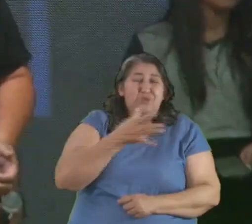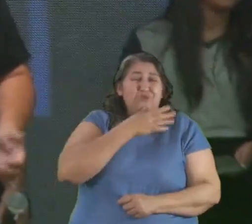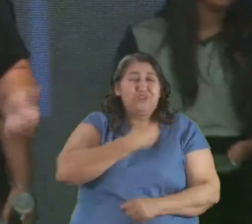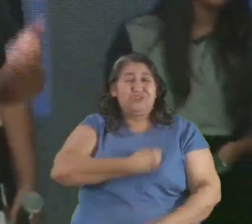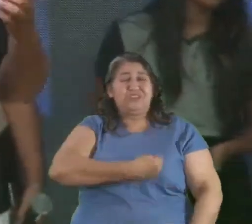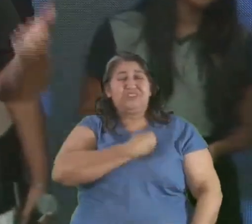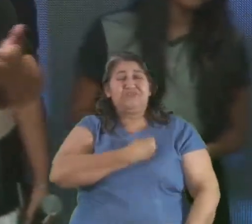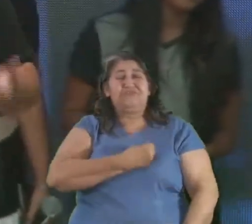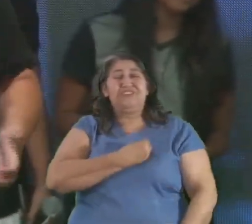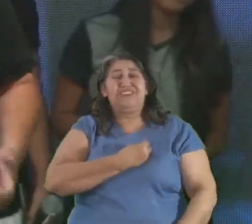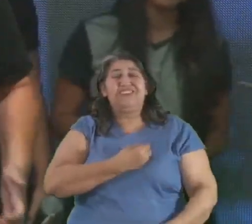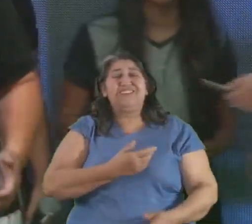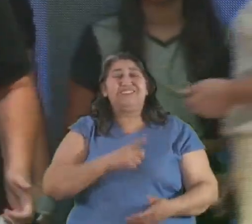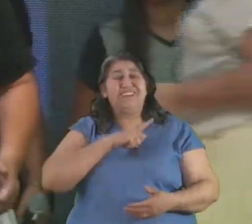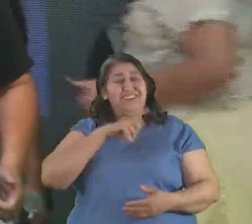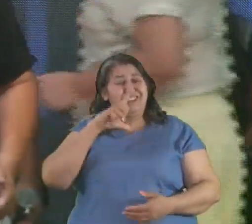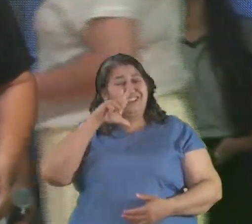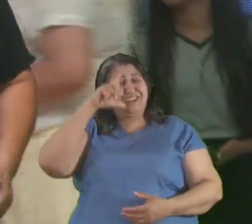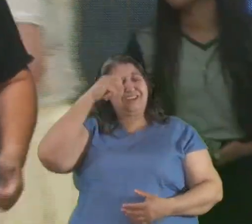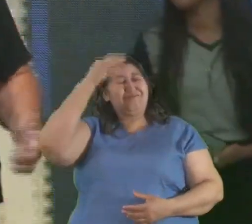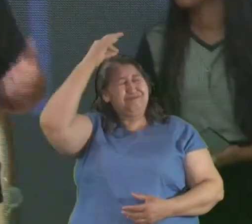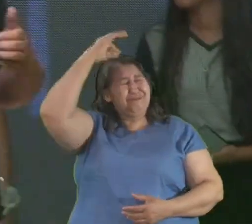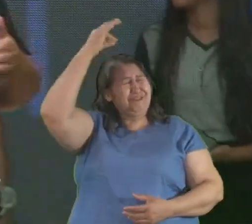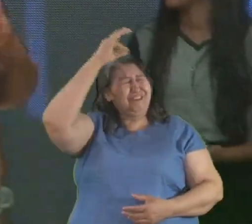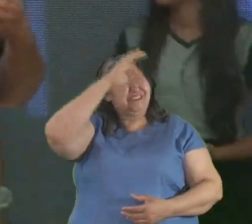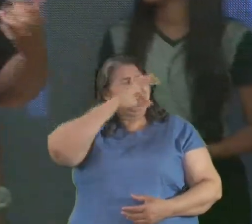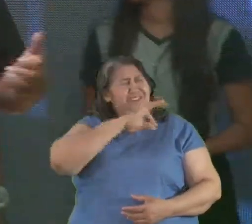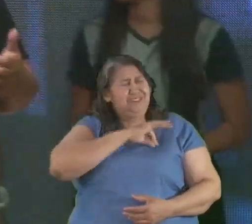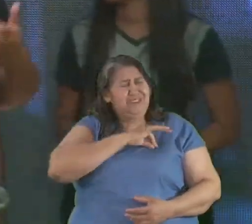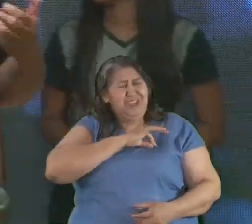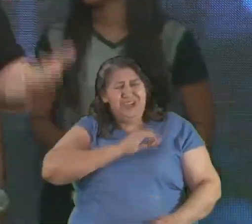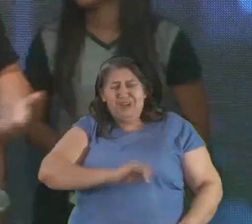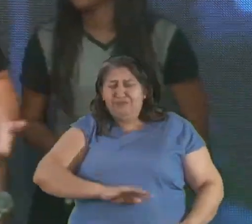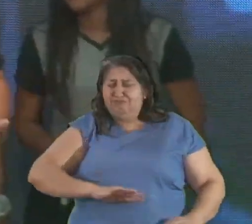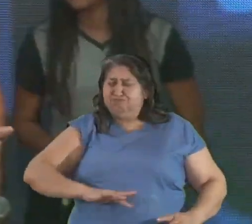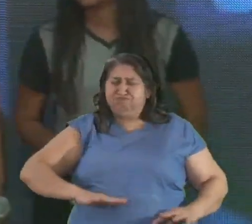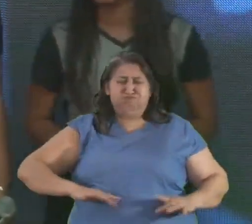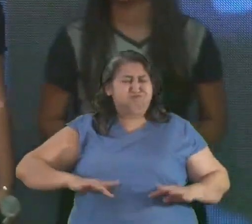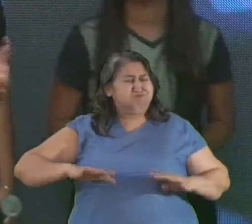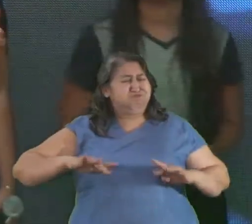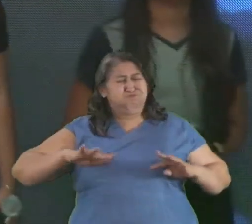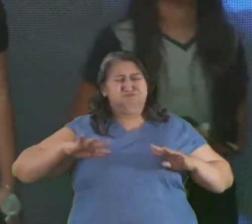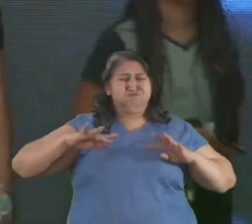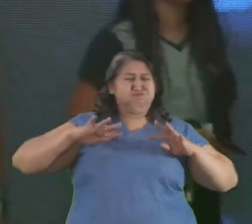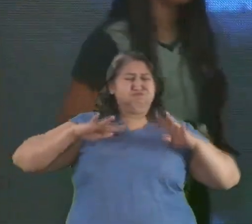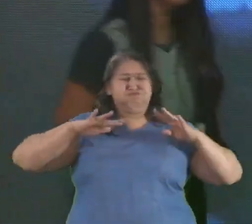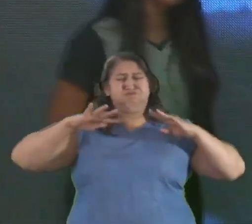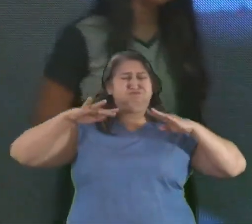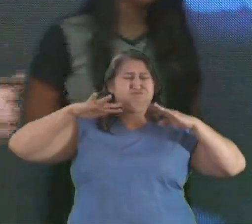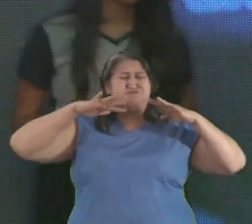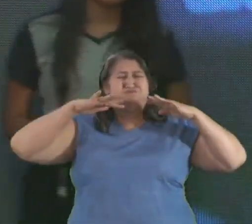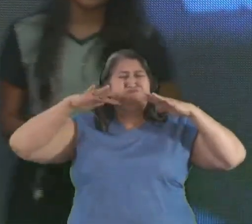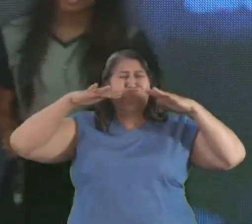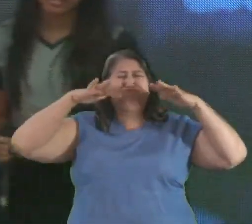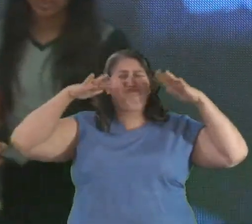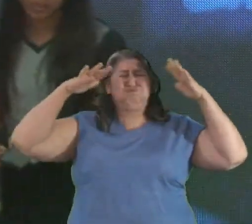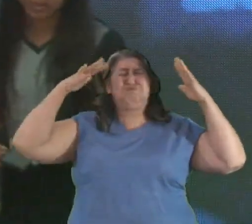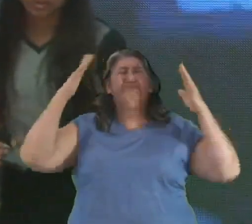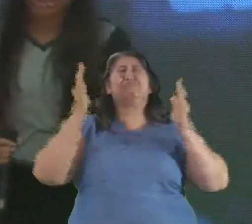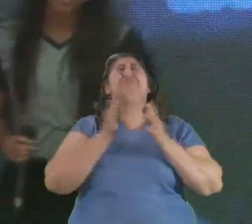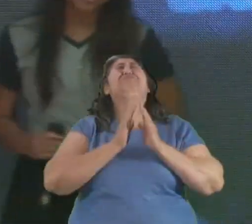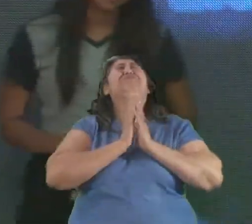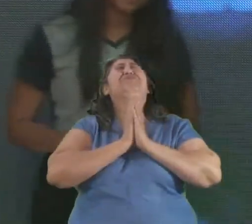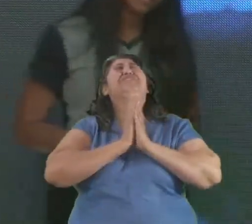Pai. Habita em nós, Senhor. Enche-nos de Ti, até transbordarmos,